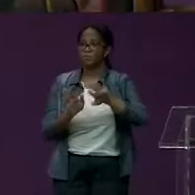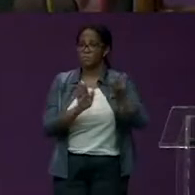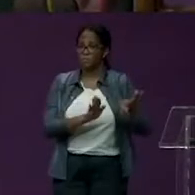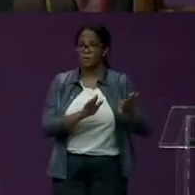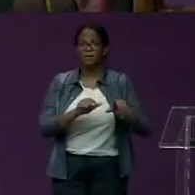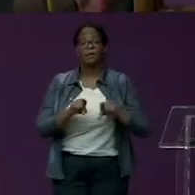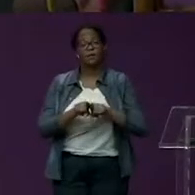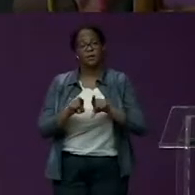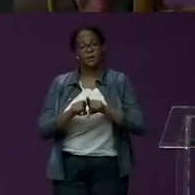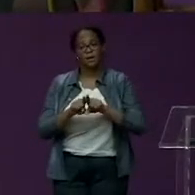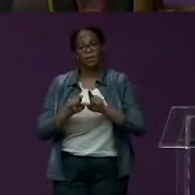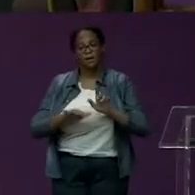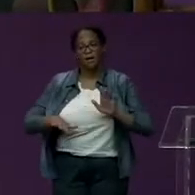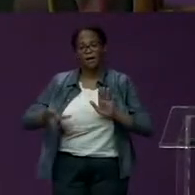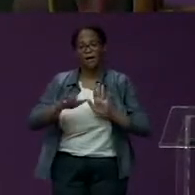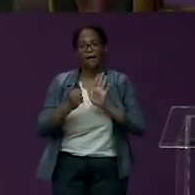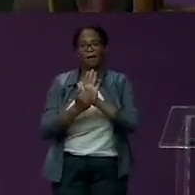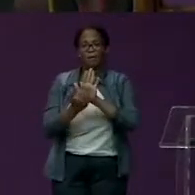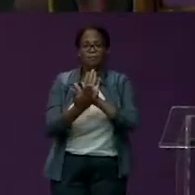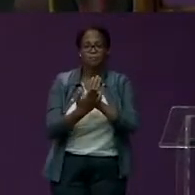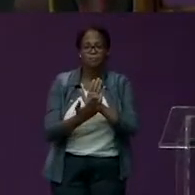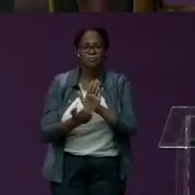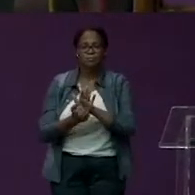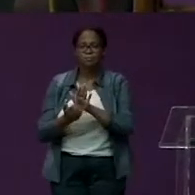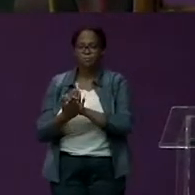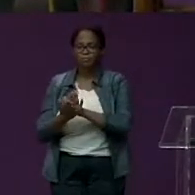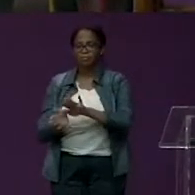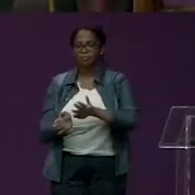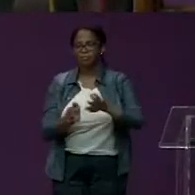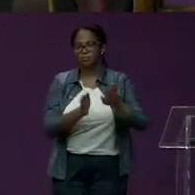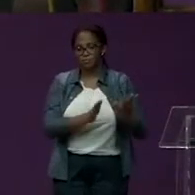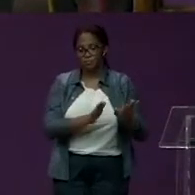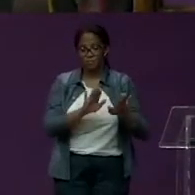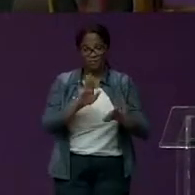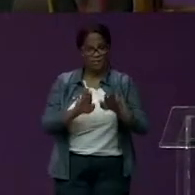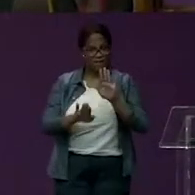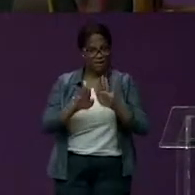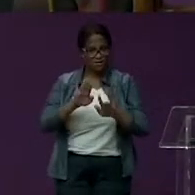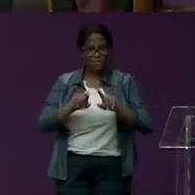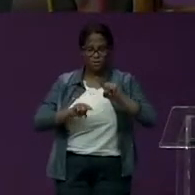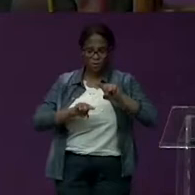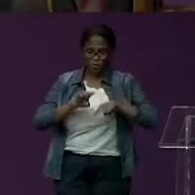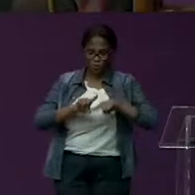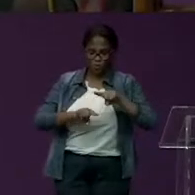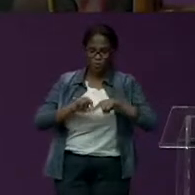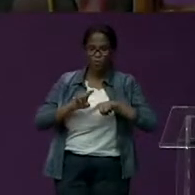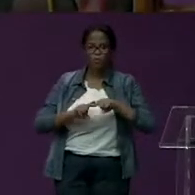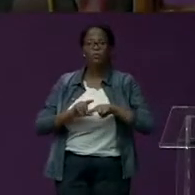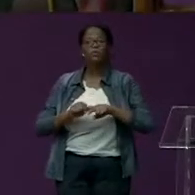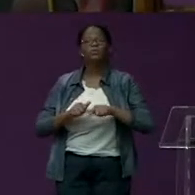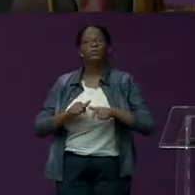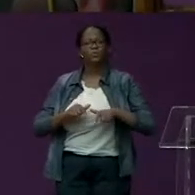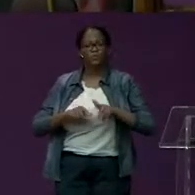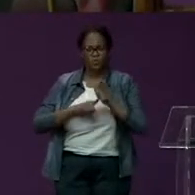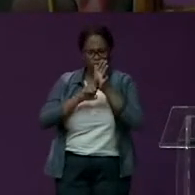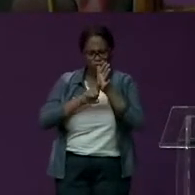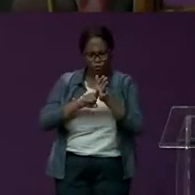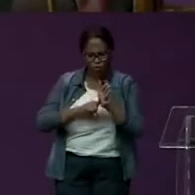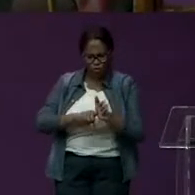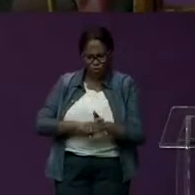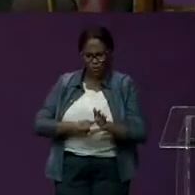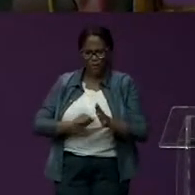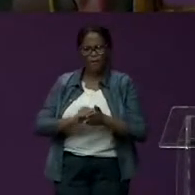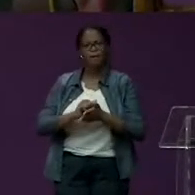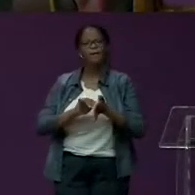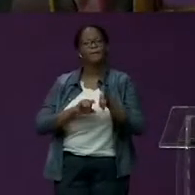área de diagnósticos, né, que também são, muitas vezes, são produtos de atividade de pesquisa. Aparece ali